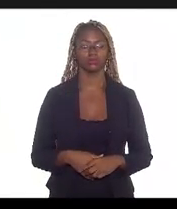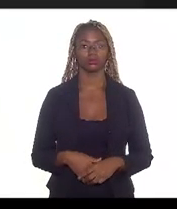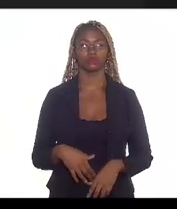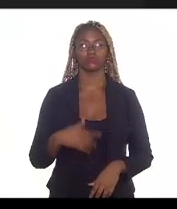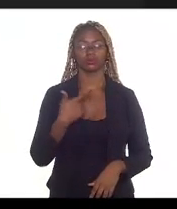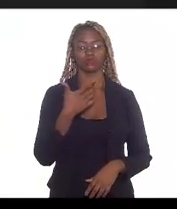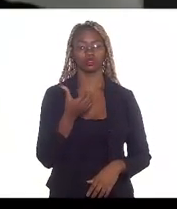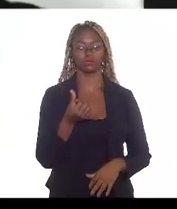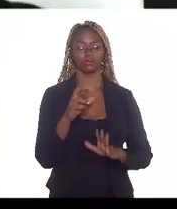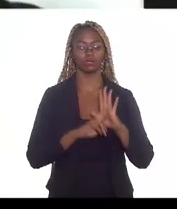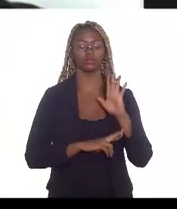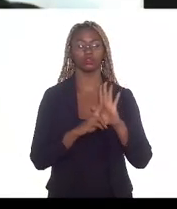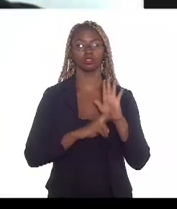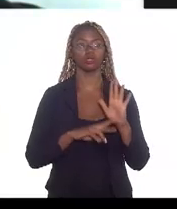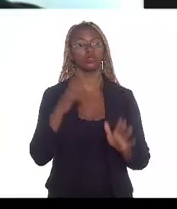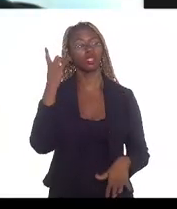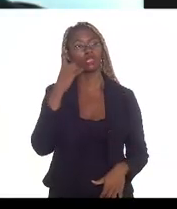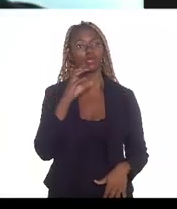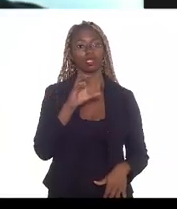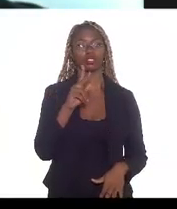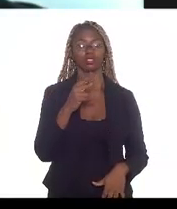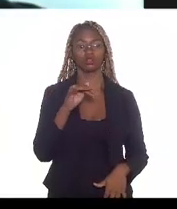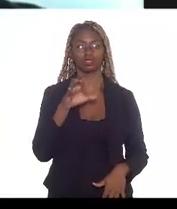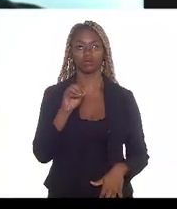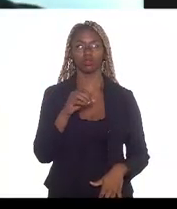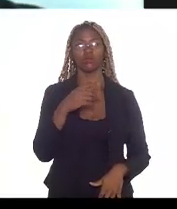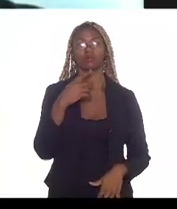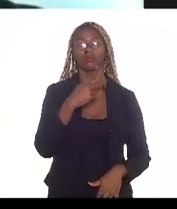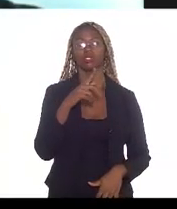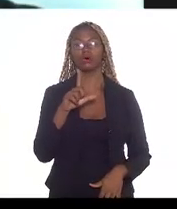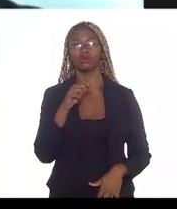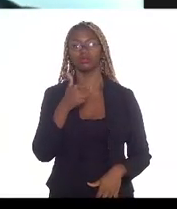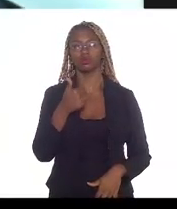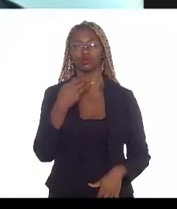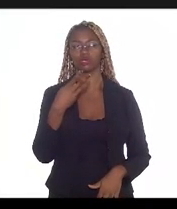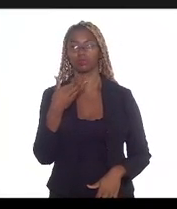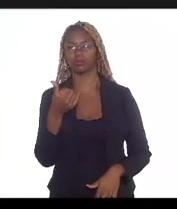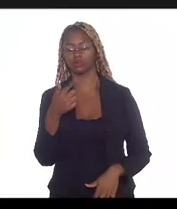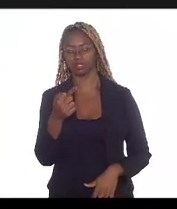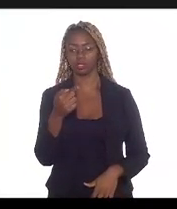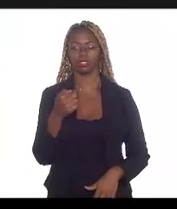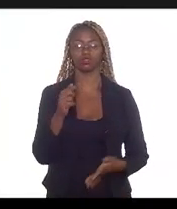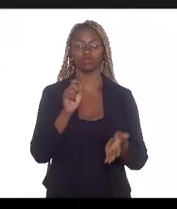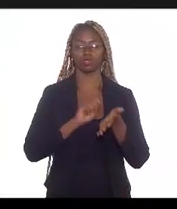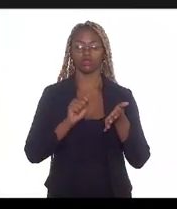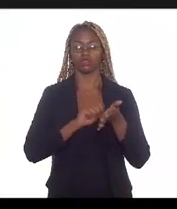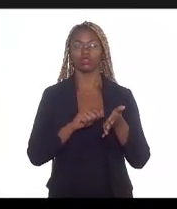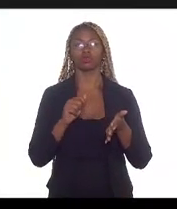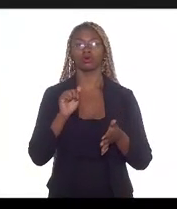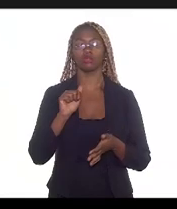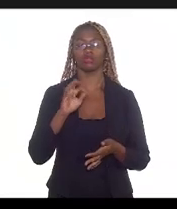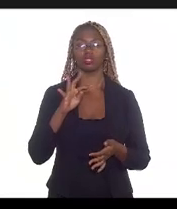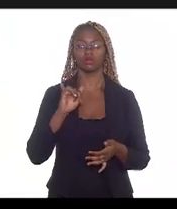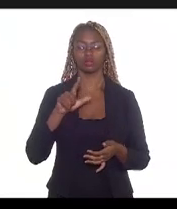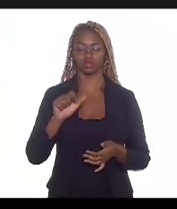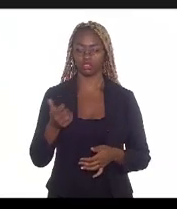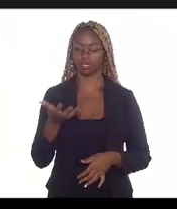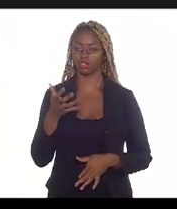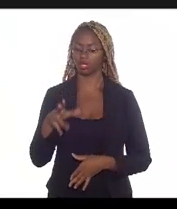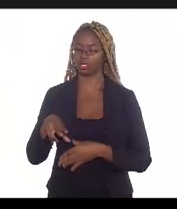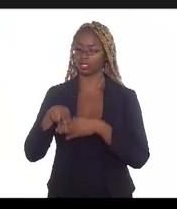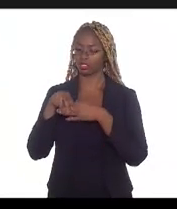26, relator deputado Chico Machado. Projeto de lei 1367/2012, autoria do deputado Átila Nunes, o parecer pela anexação, projeto